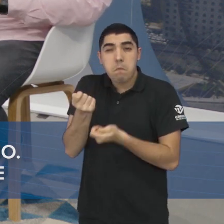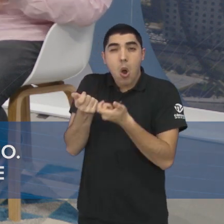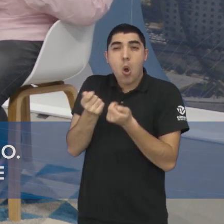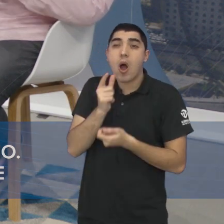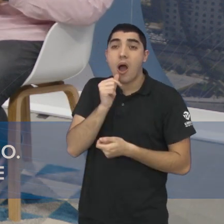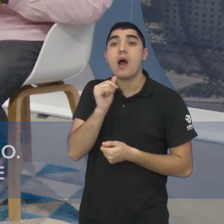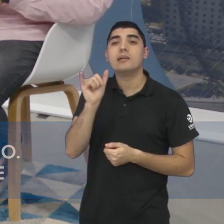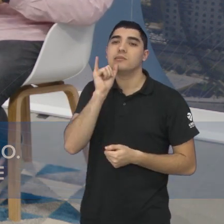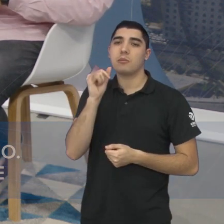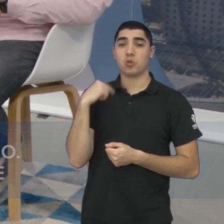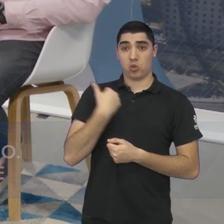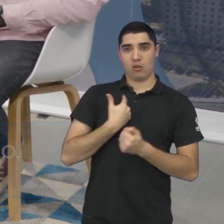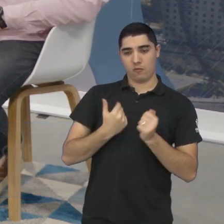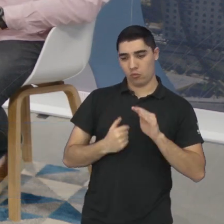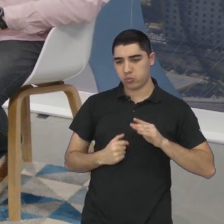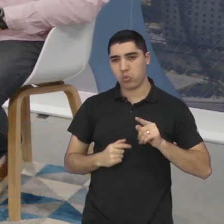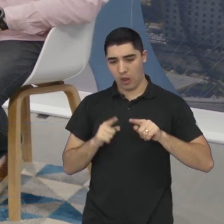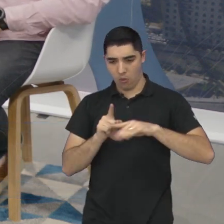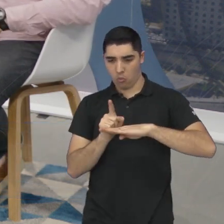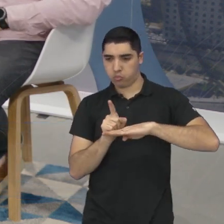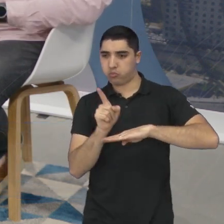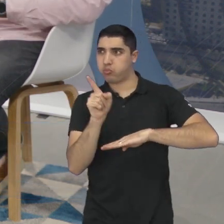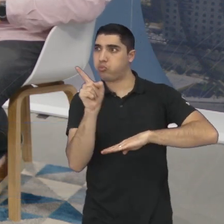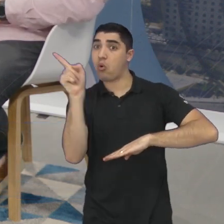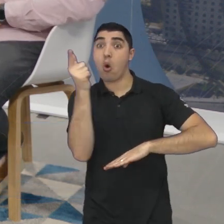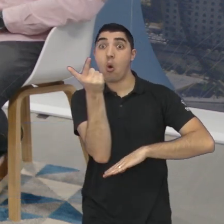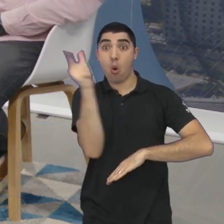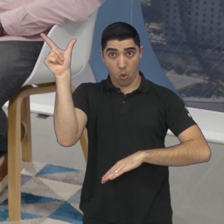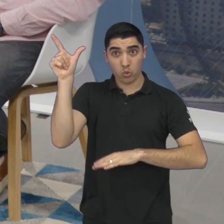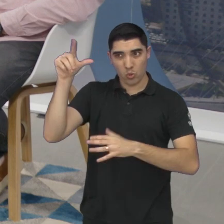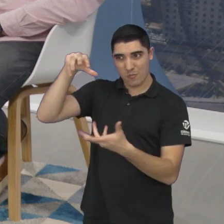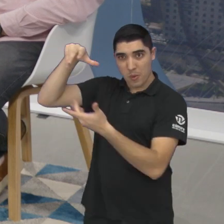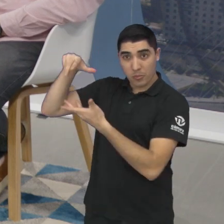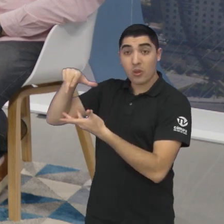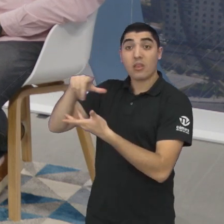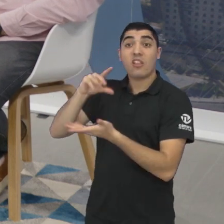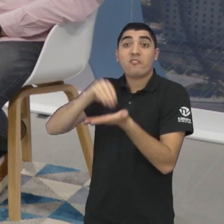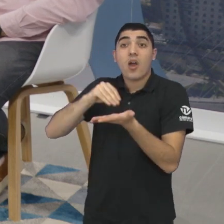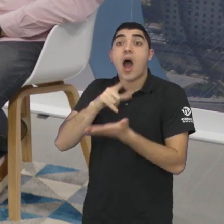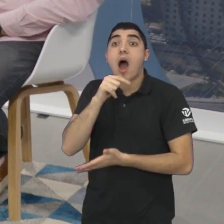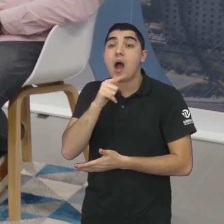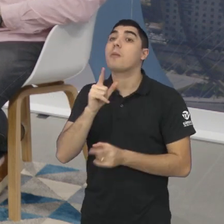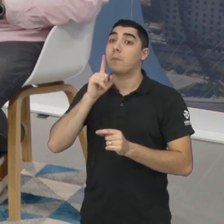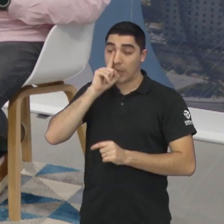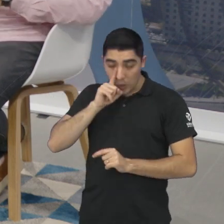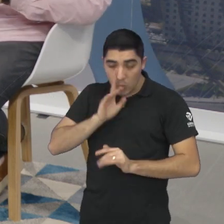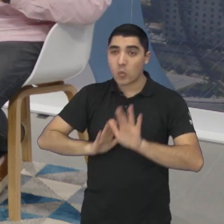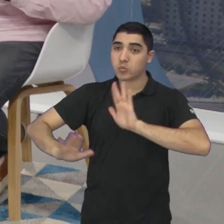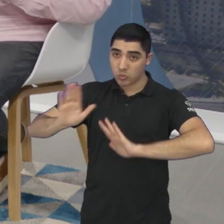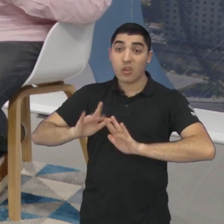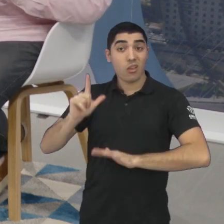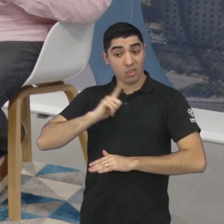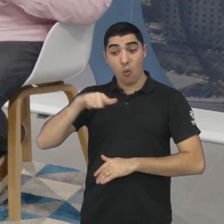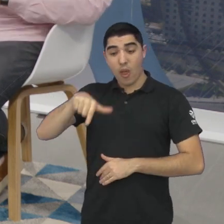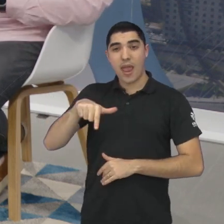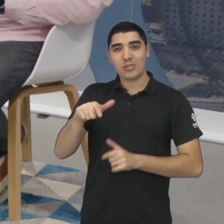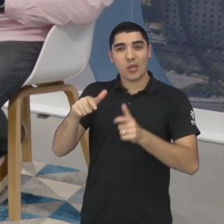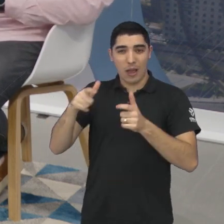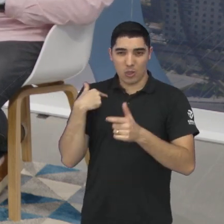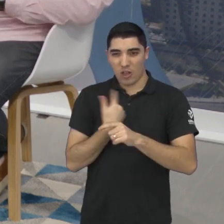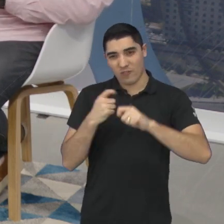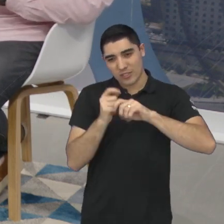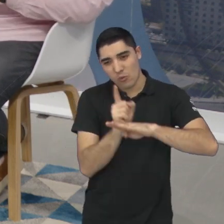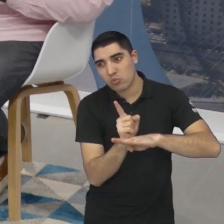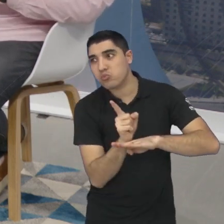água, reciclagem de água dentro de uma viagem de meses para um outro lugar é um problema muito crítico. Então tem os aspectos da